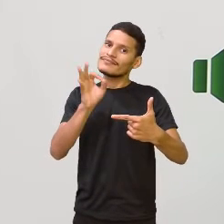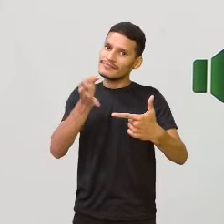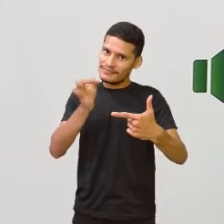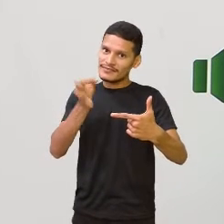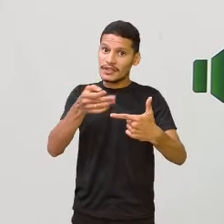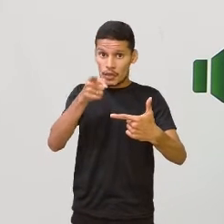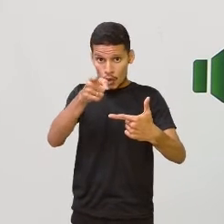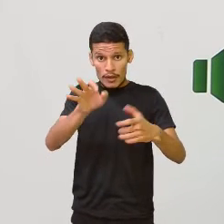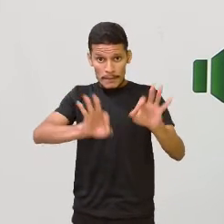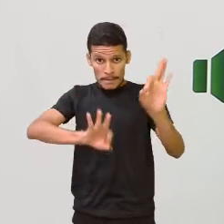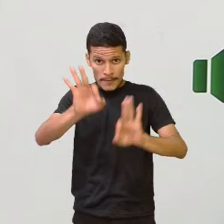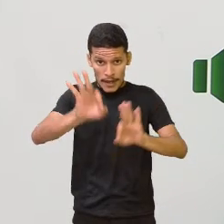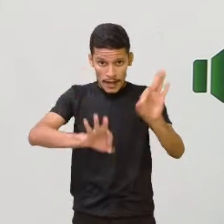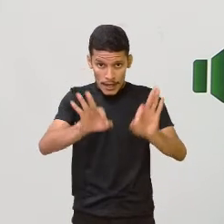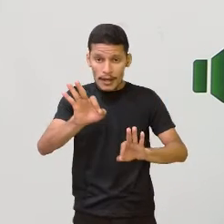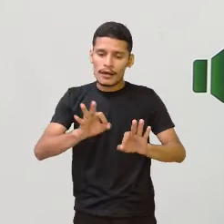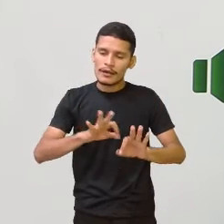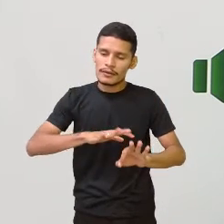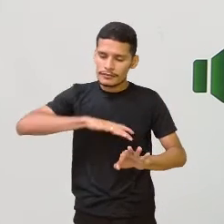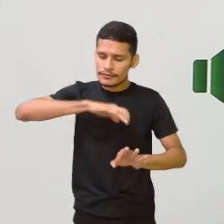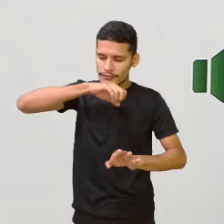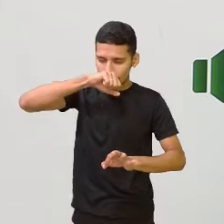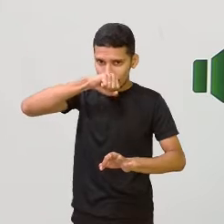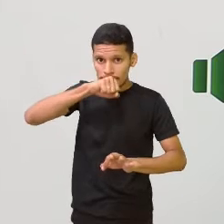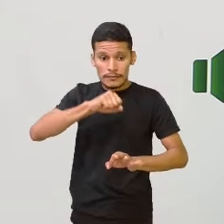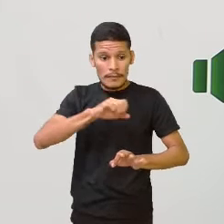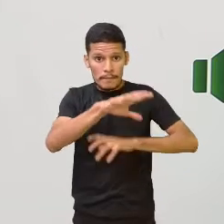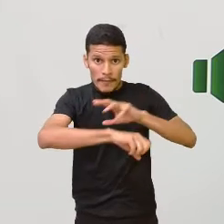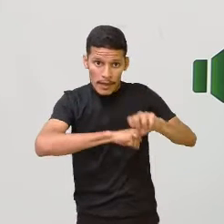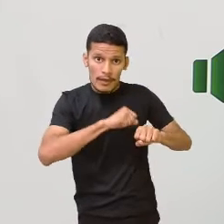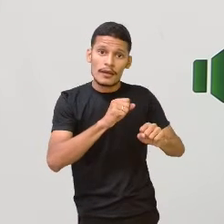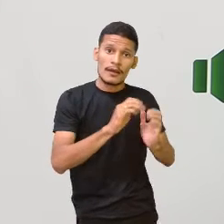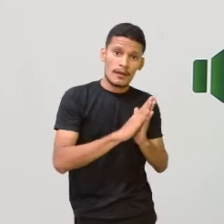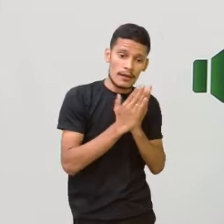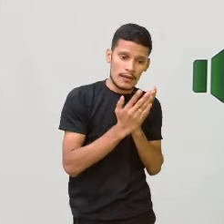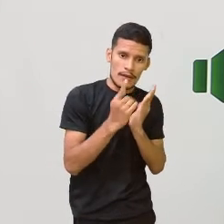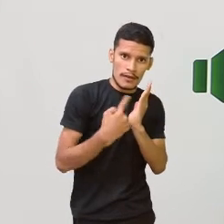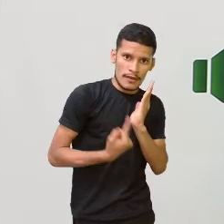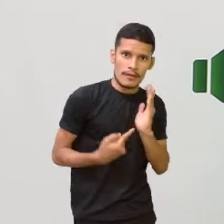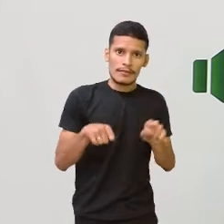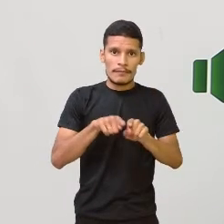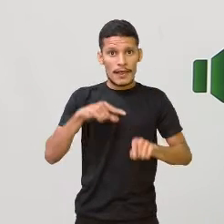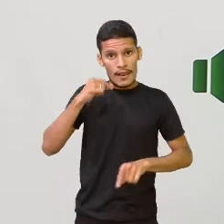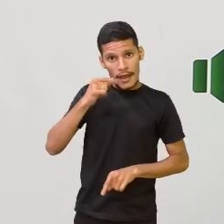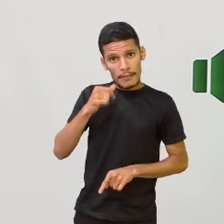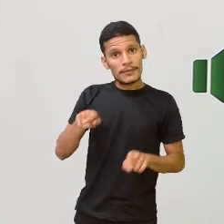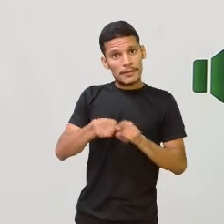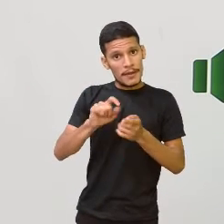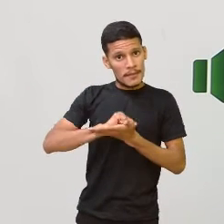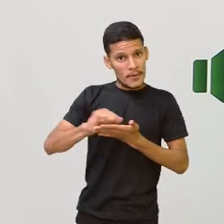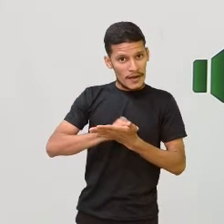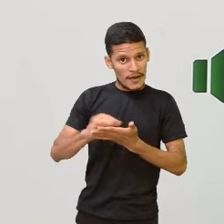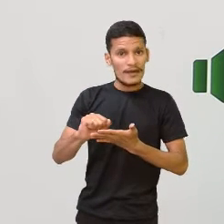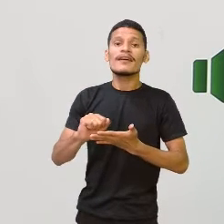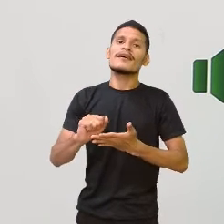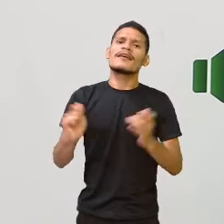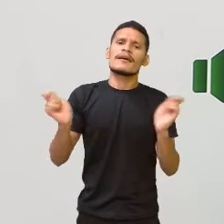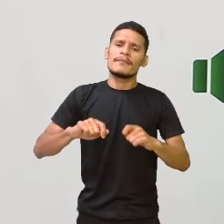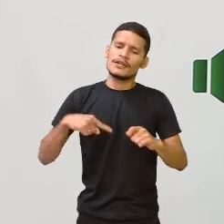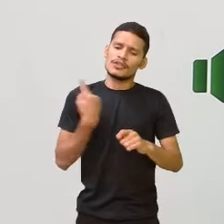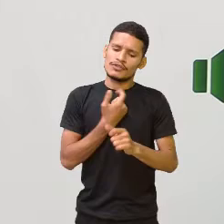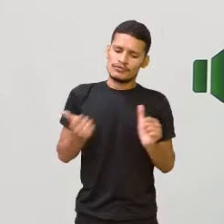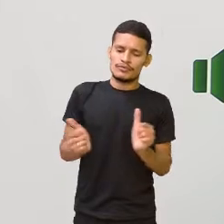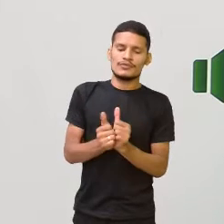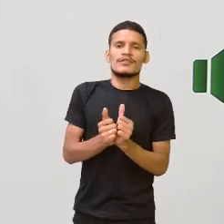Então se prepara, respira, pega o teu caderno, o teu lápis e a tua borracha e vamos